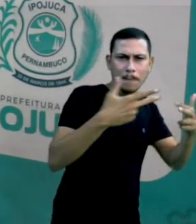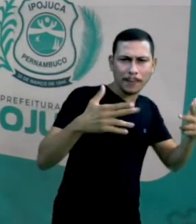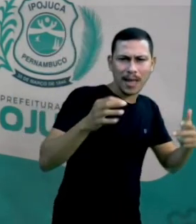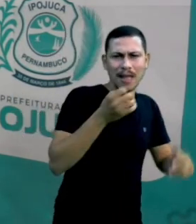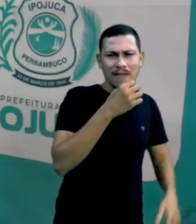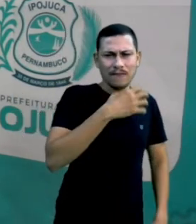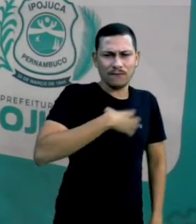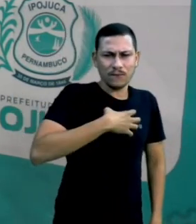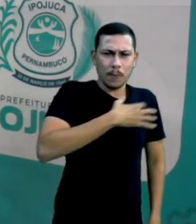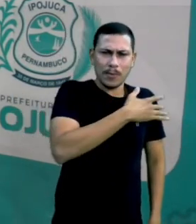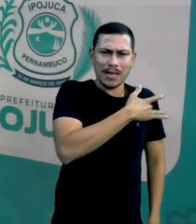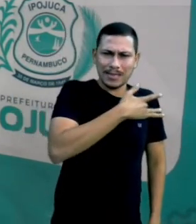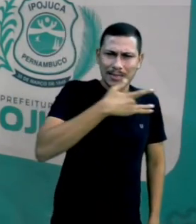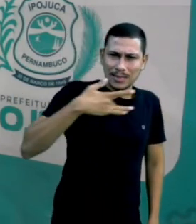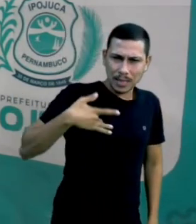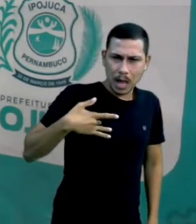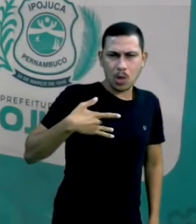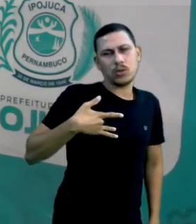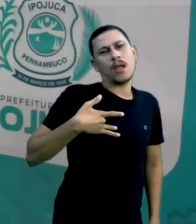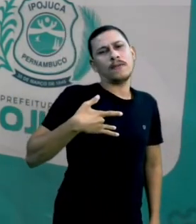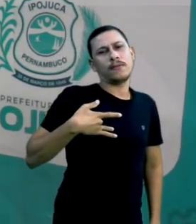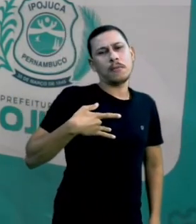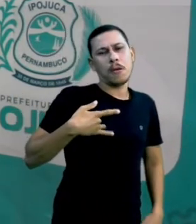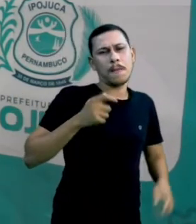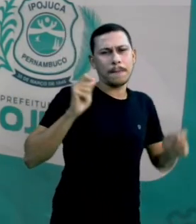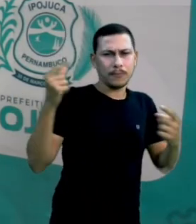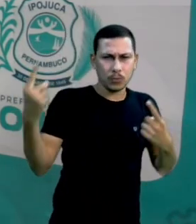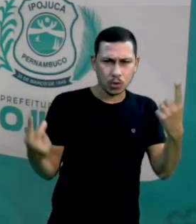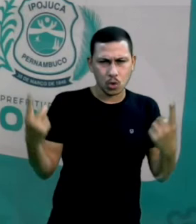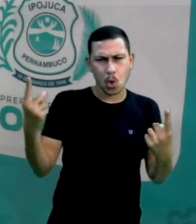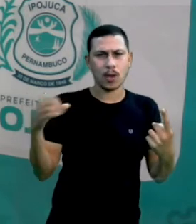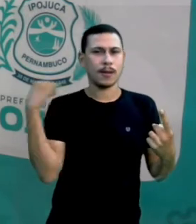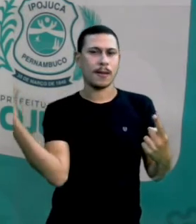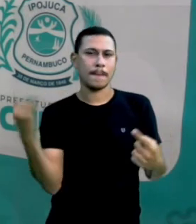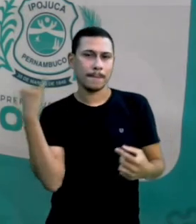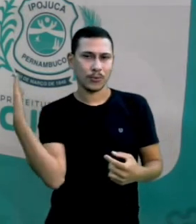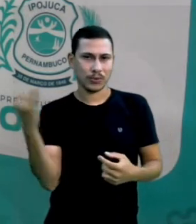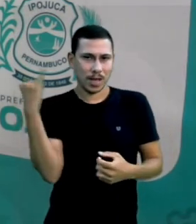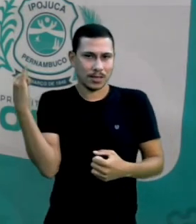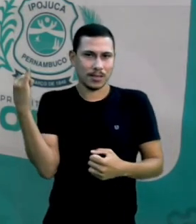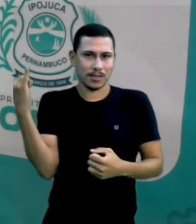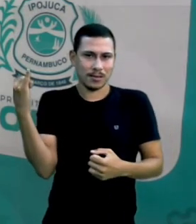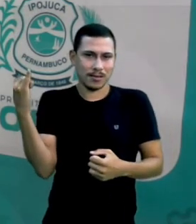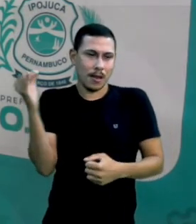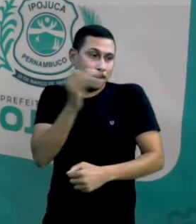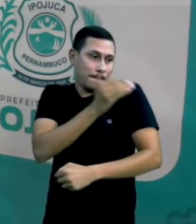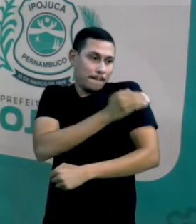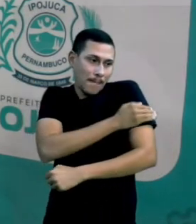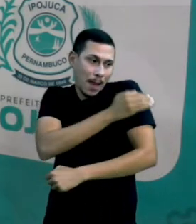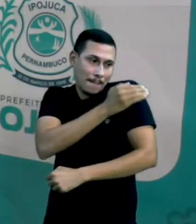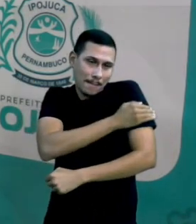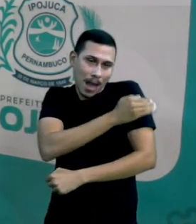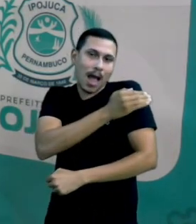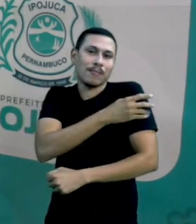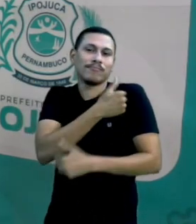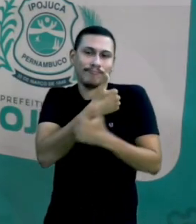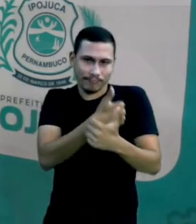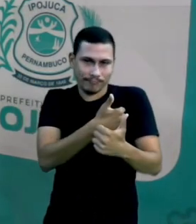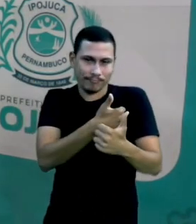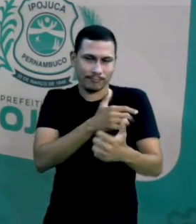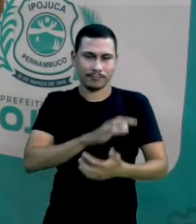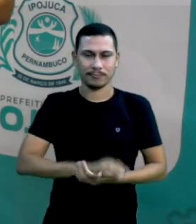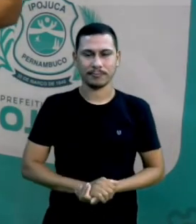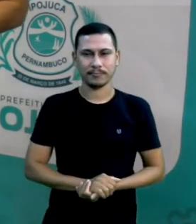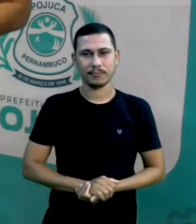mas também a resposta que os músculos vão dar na questão de força e de volume. Mas muitas